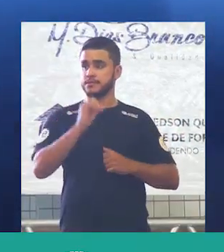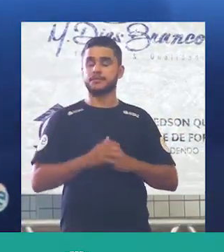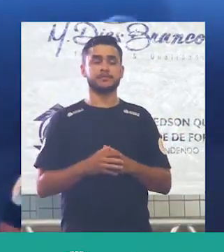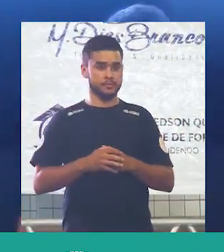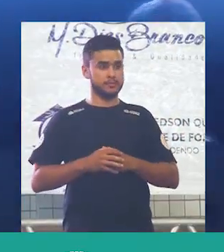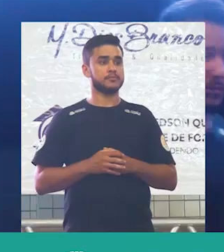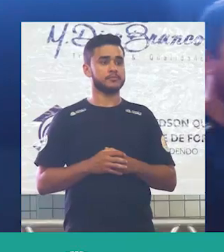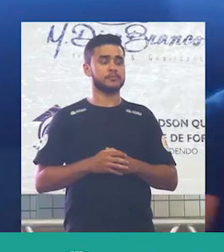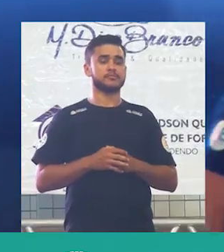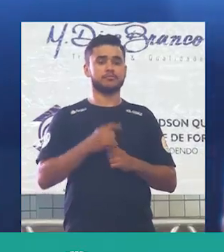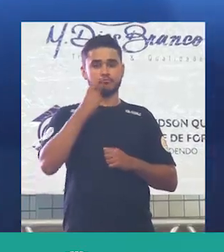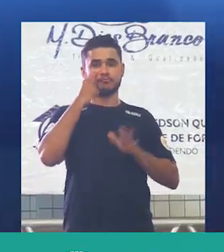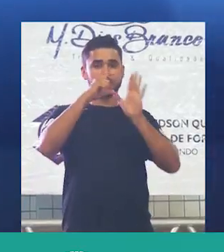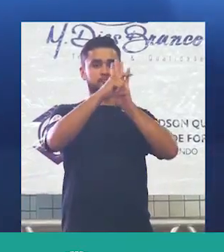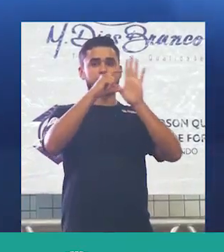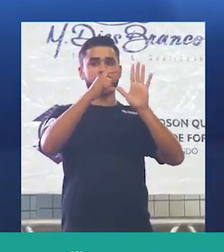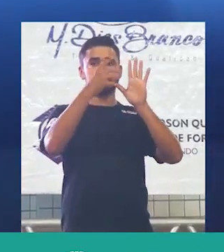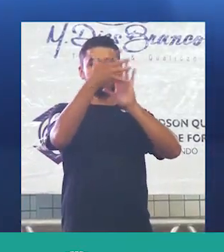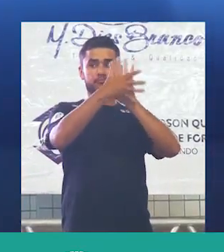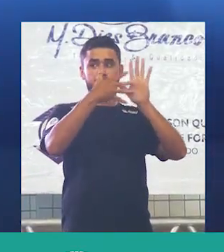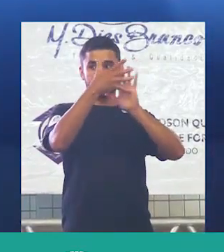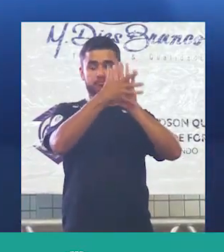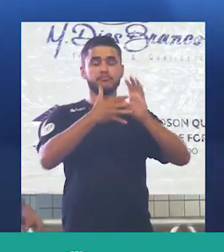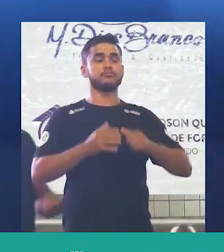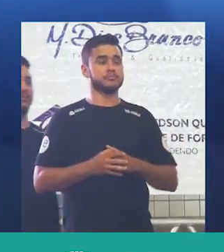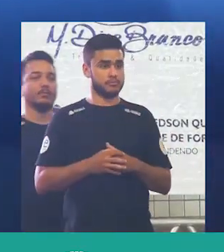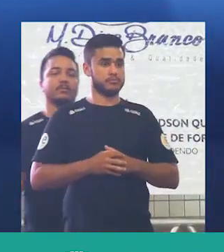Leia o trecho abaixo.